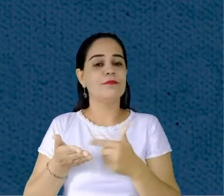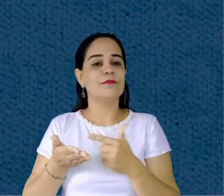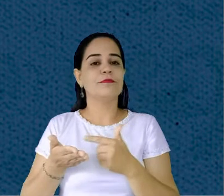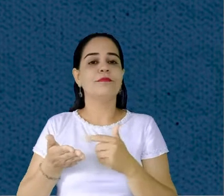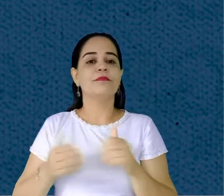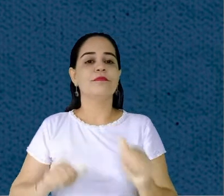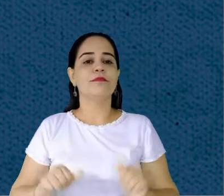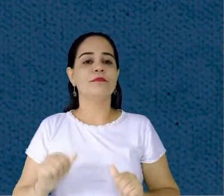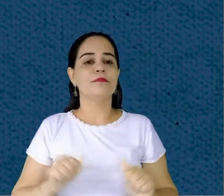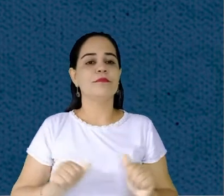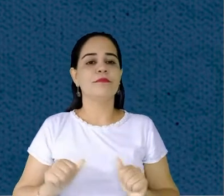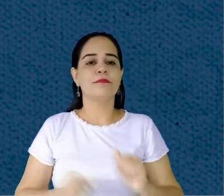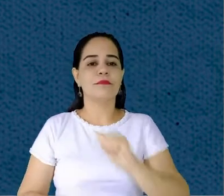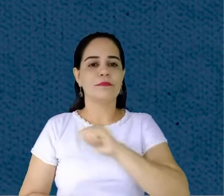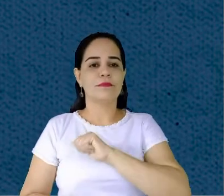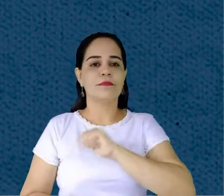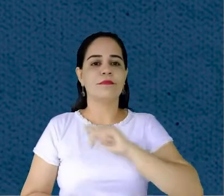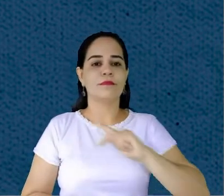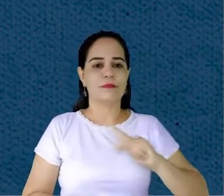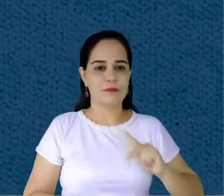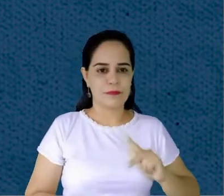dos Apóstolos.